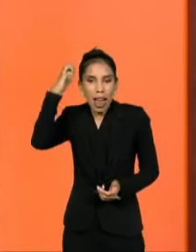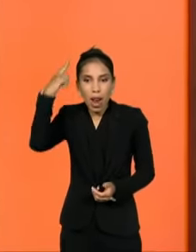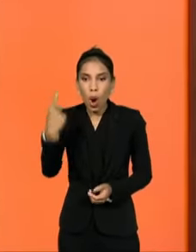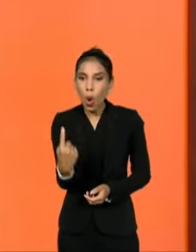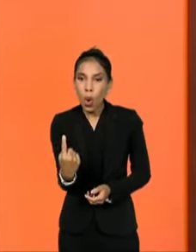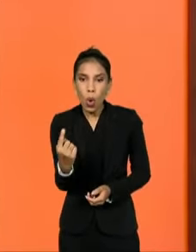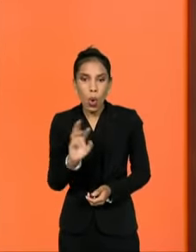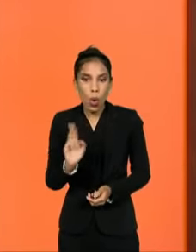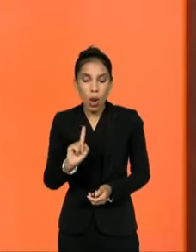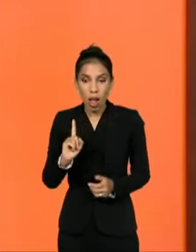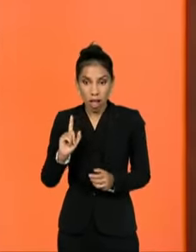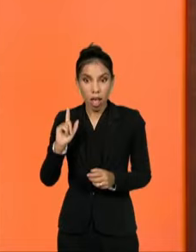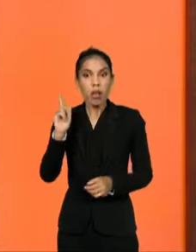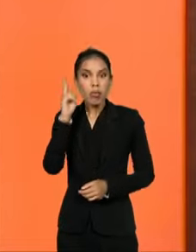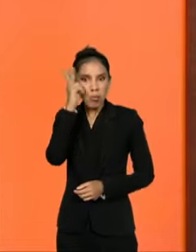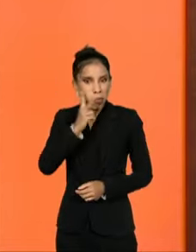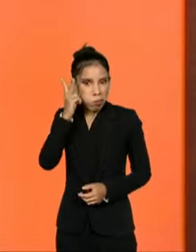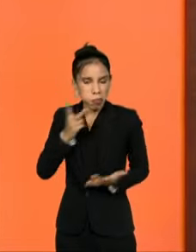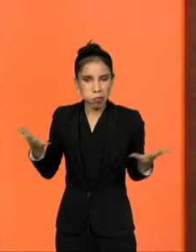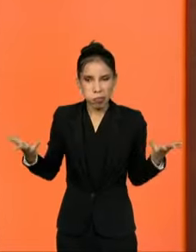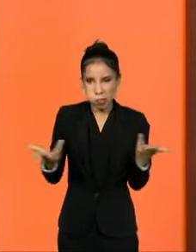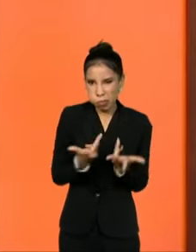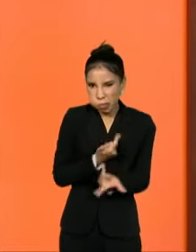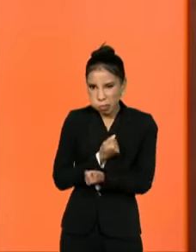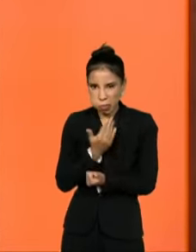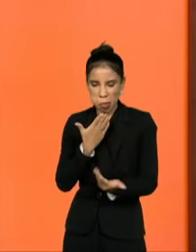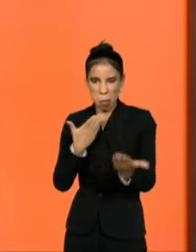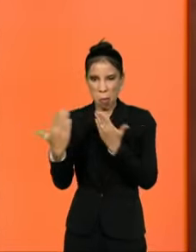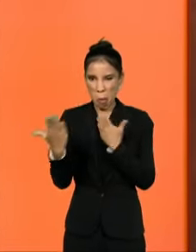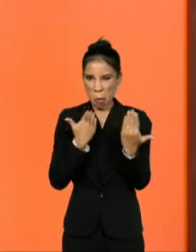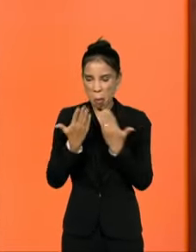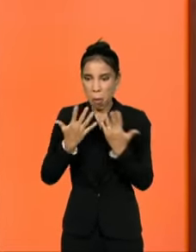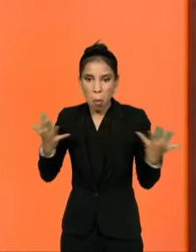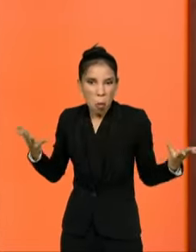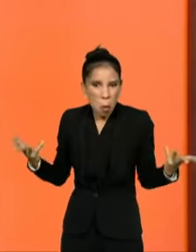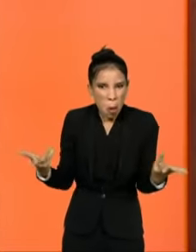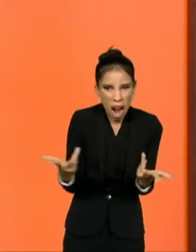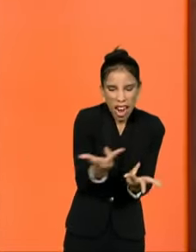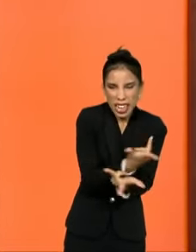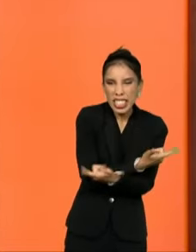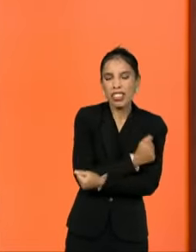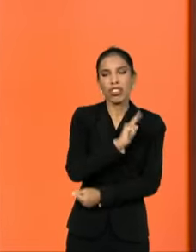Marielle era uma parlamentar excelente, era uma mulher de muito diálogo, muita qualidade parlamentar no trabalho dela.